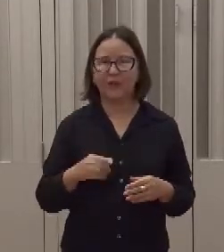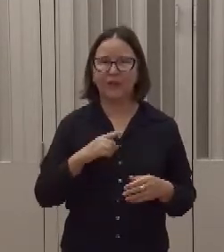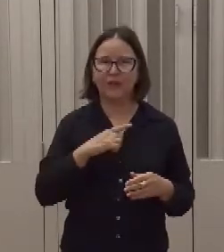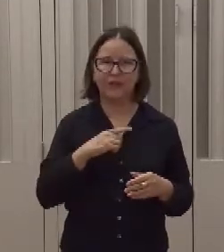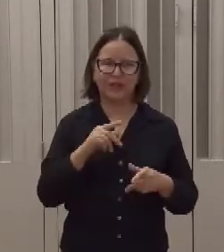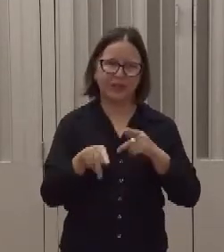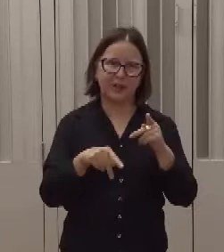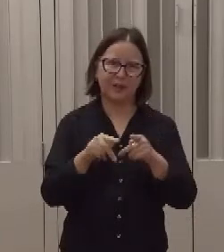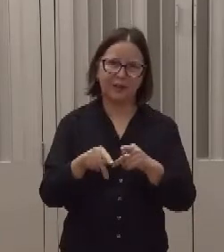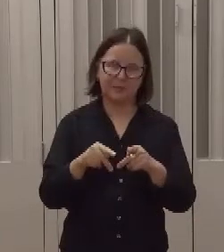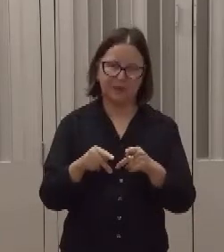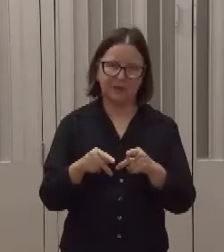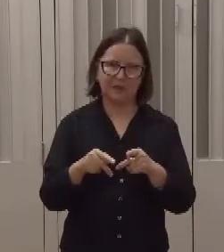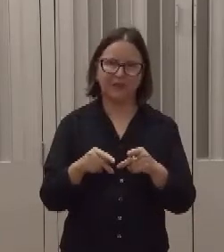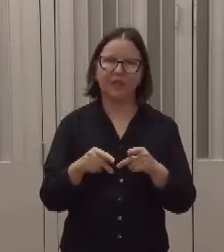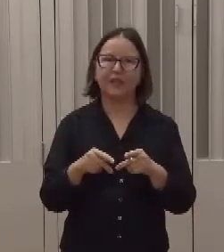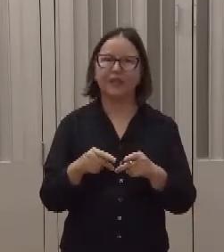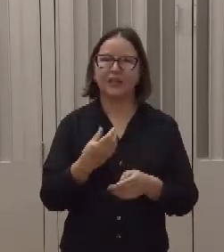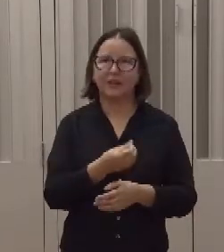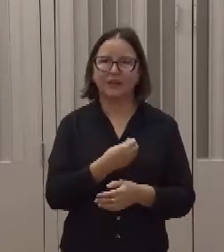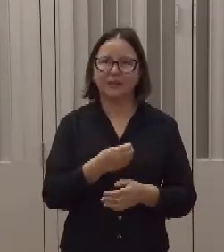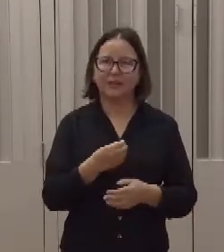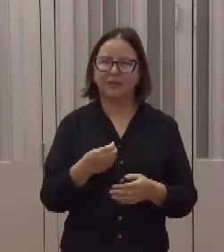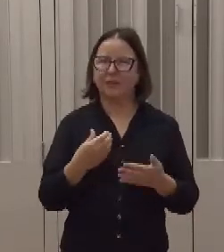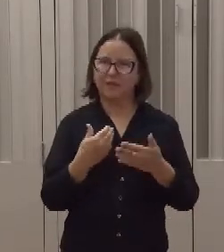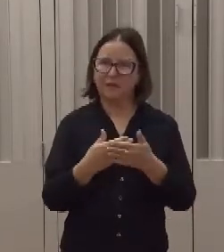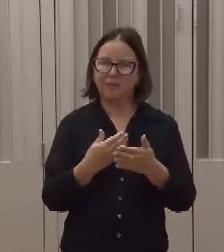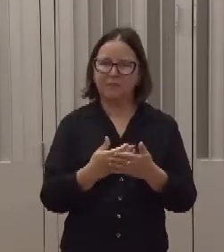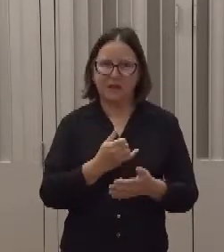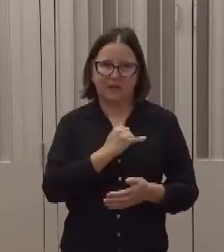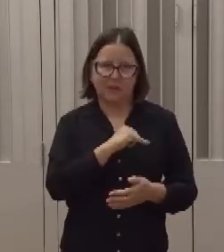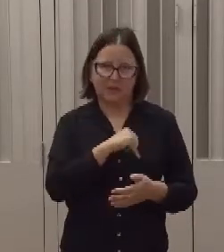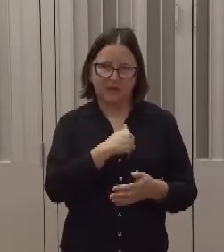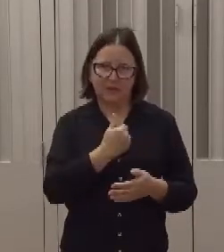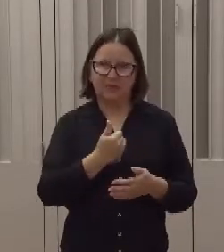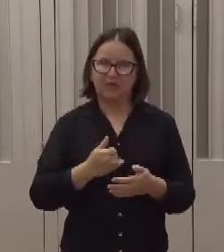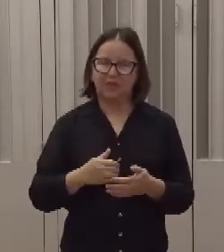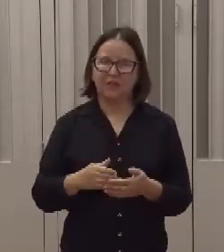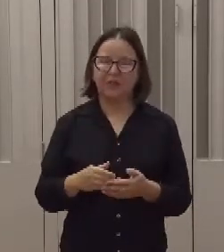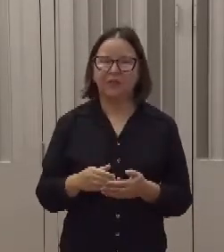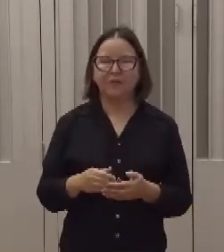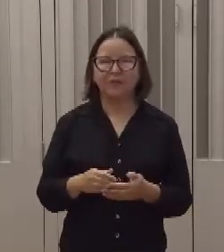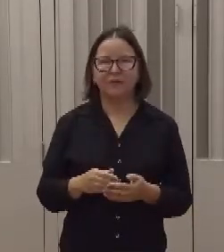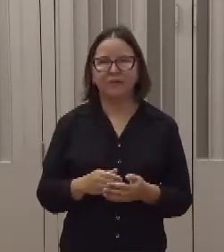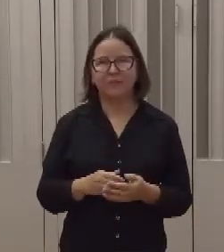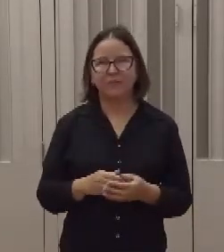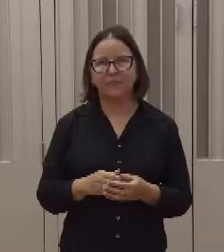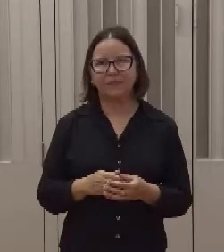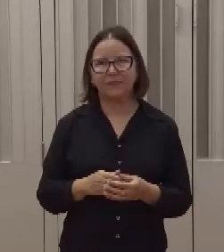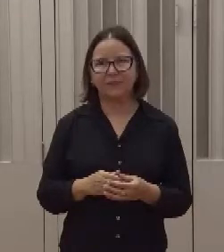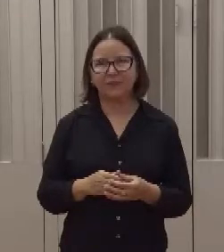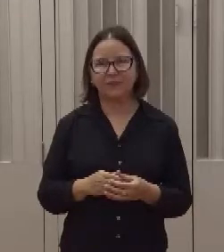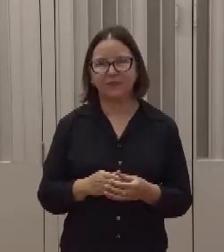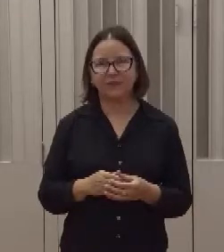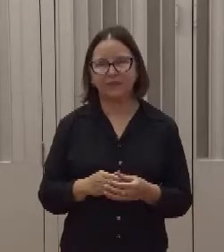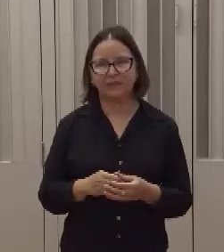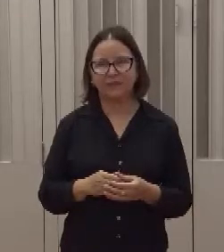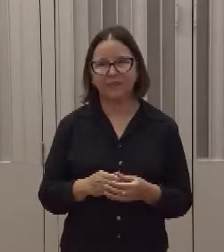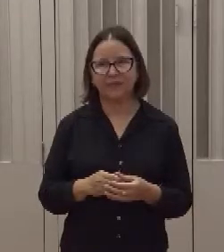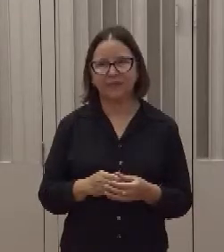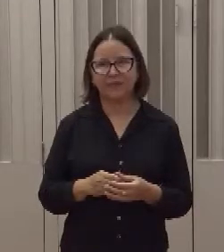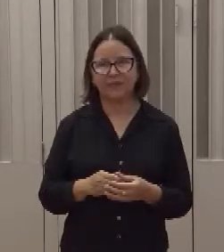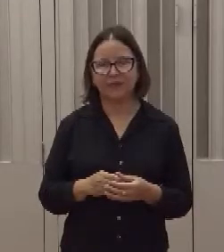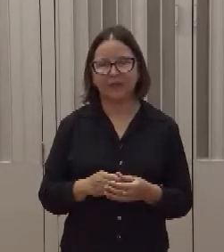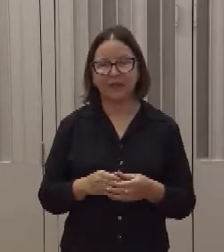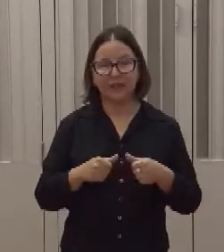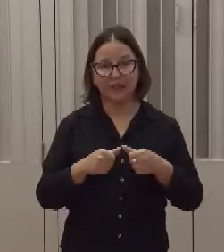por volta dos anos 150 depois de Cristo, até 200 e pouquinho. E essa citação que